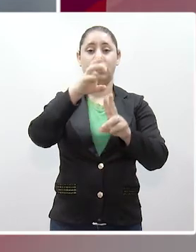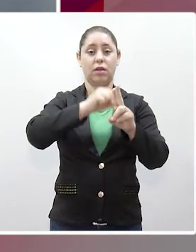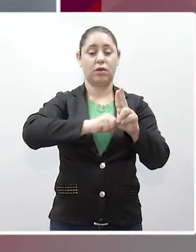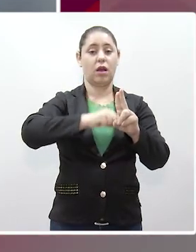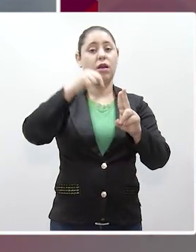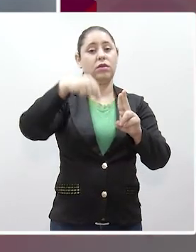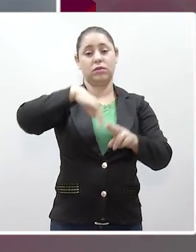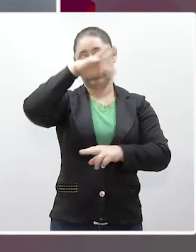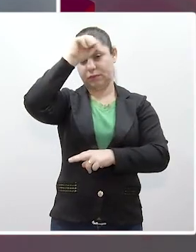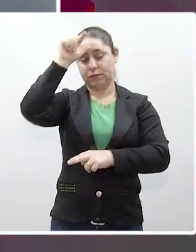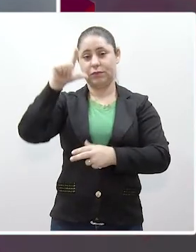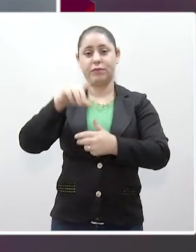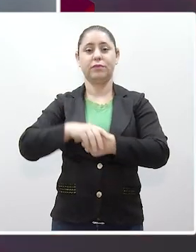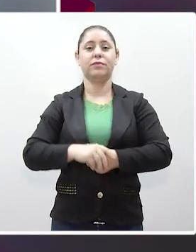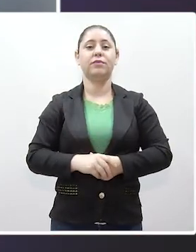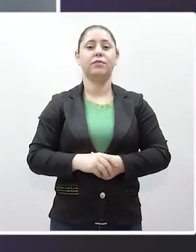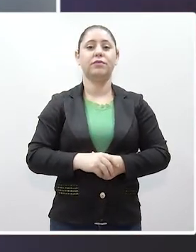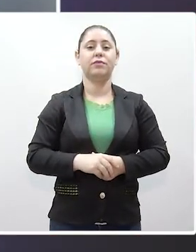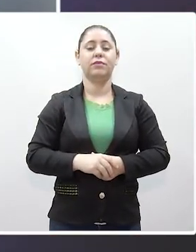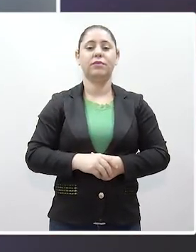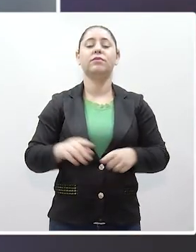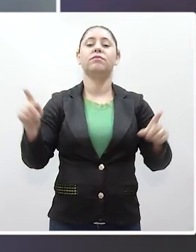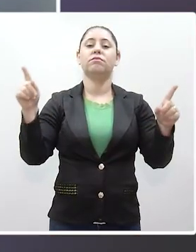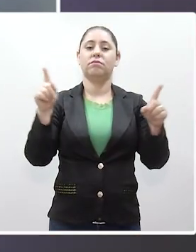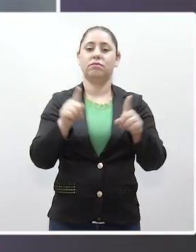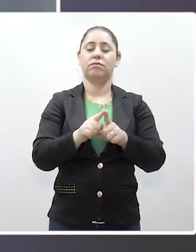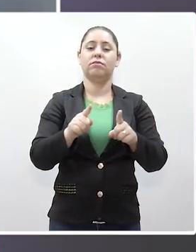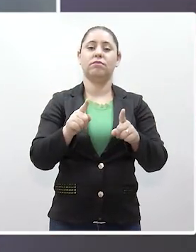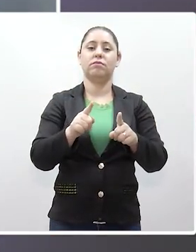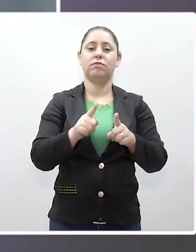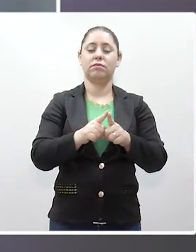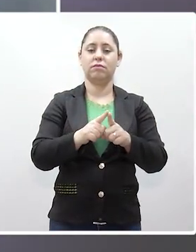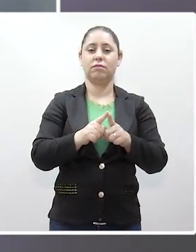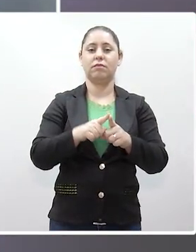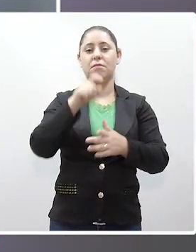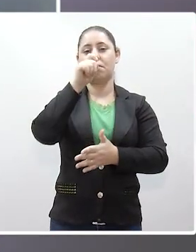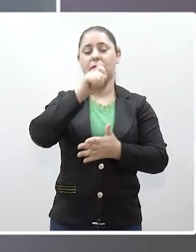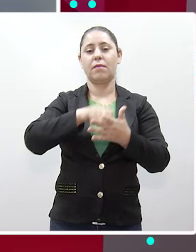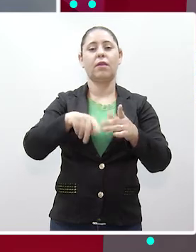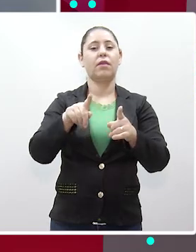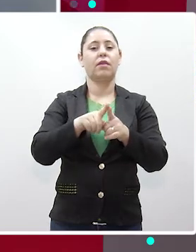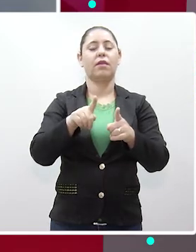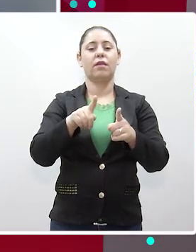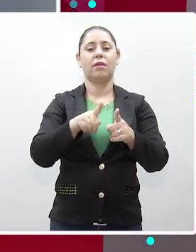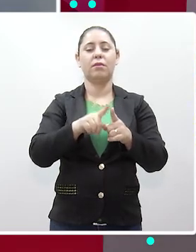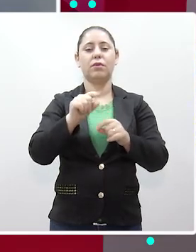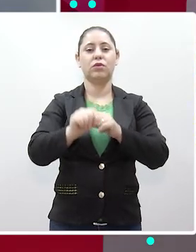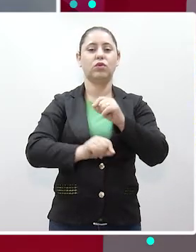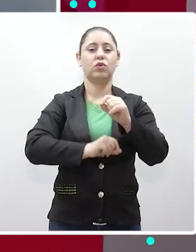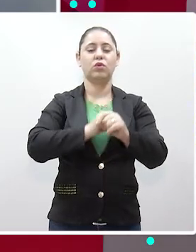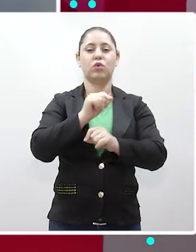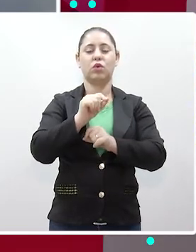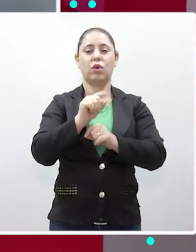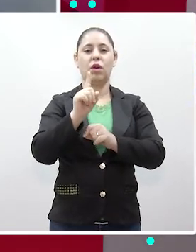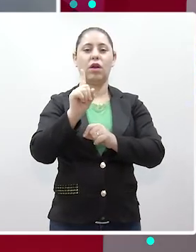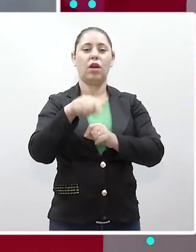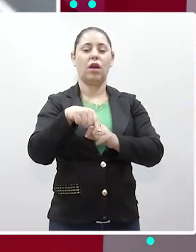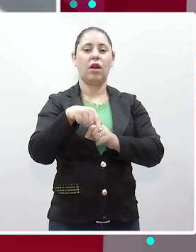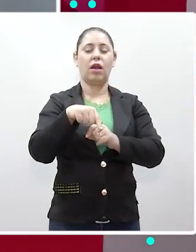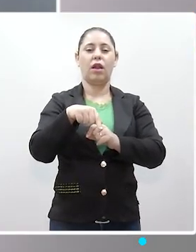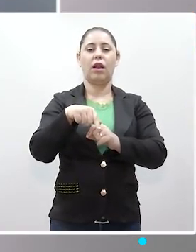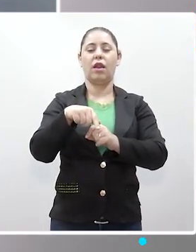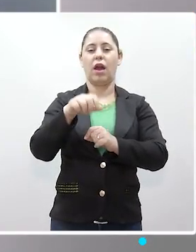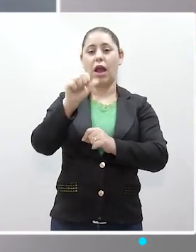lá na Universidade Estadual de Mato Grosso do Sul, também autor de vários livros. Eu já li um, mas vi que tem lançamento, acho